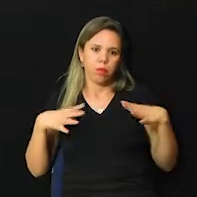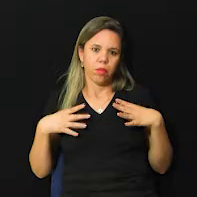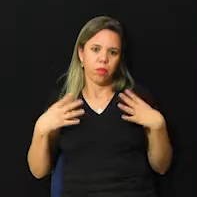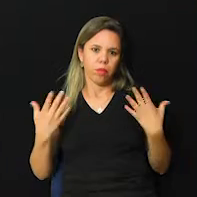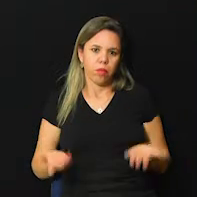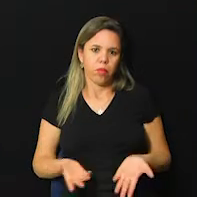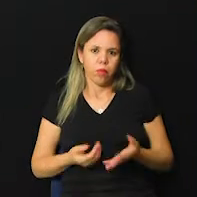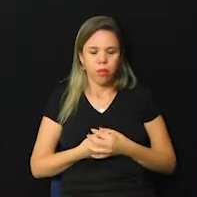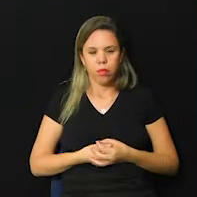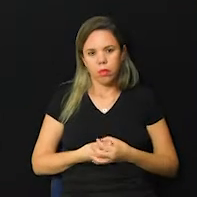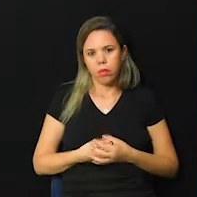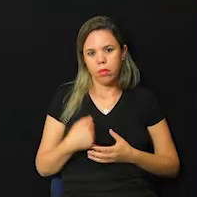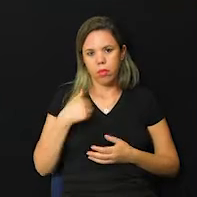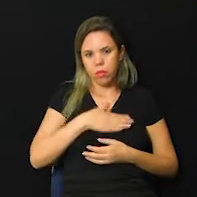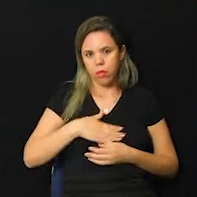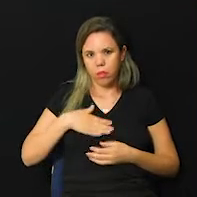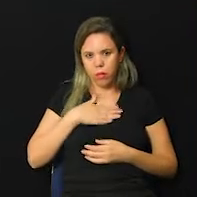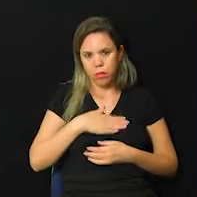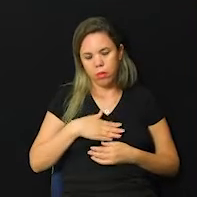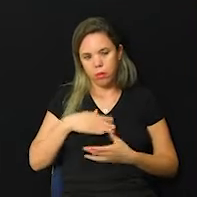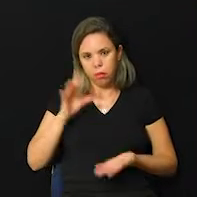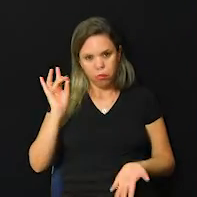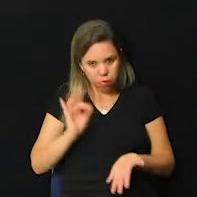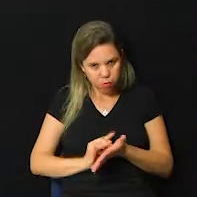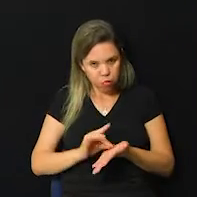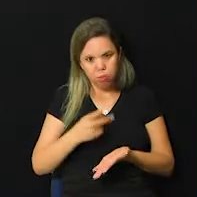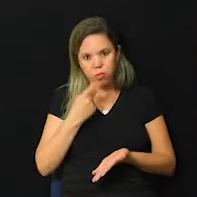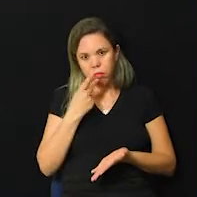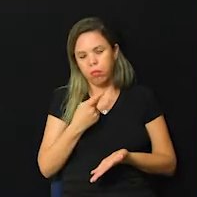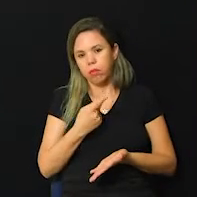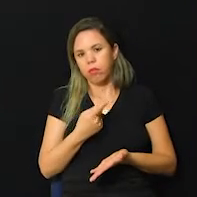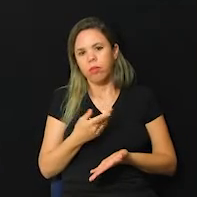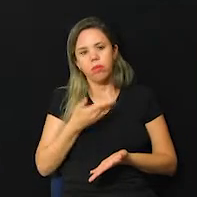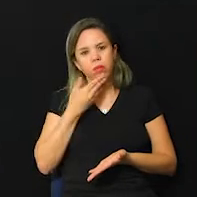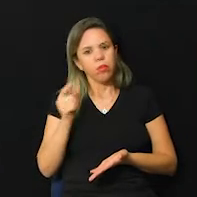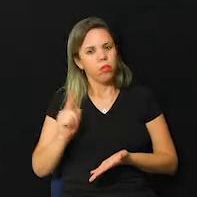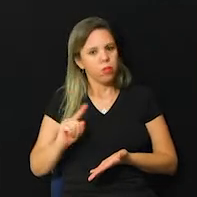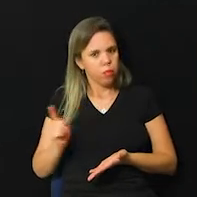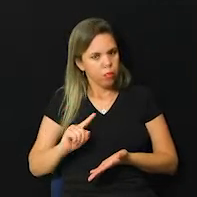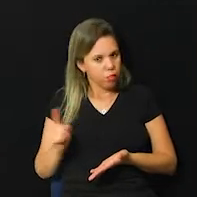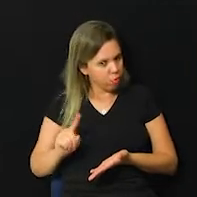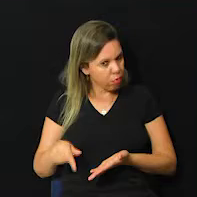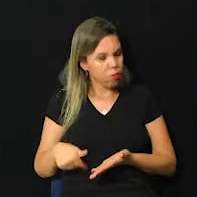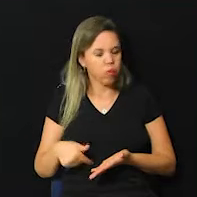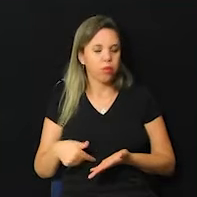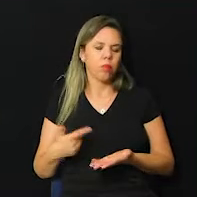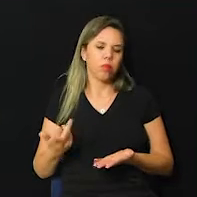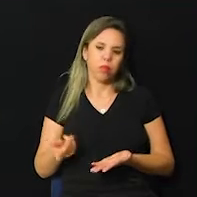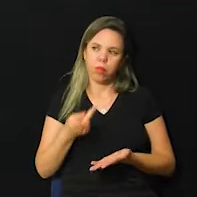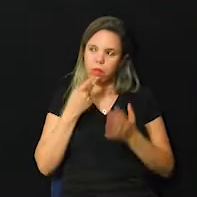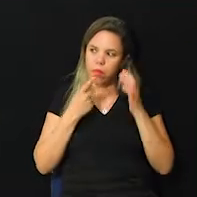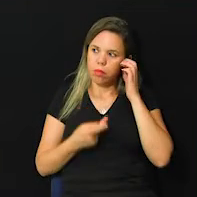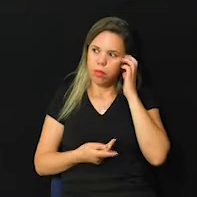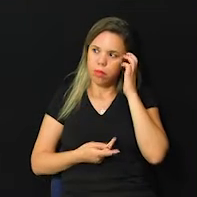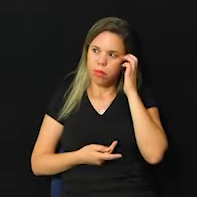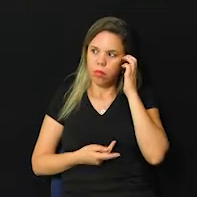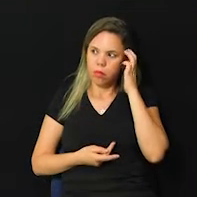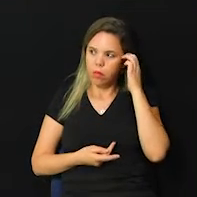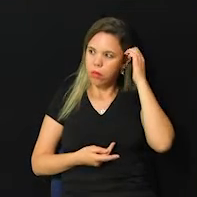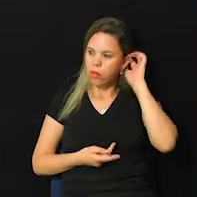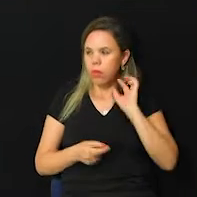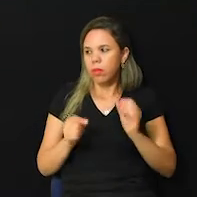de folga e assim eu gosto de ser bem realista e não é fácil é quando a gente fala assim